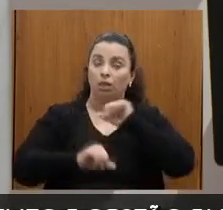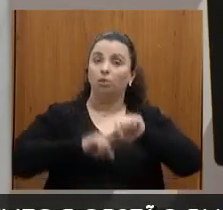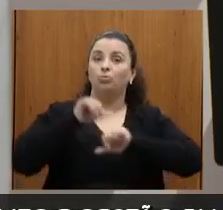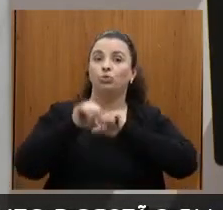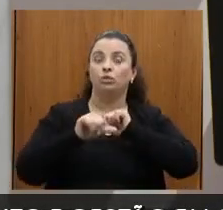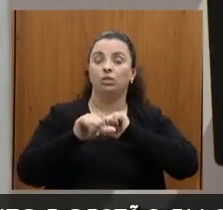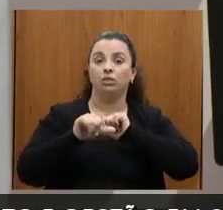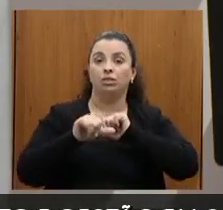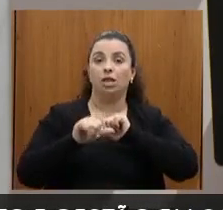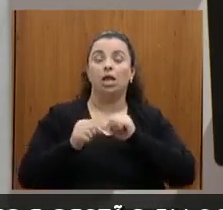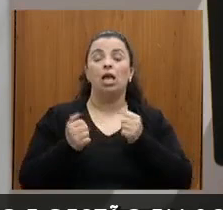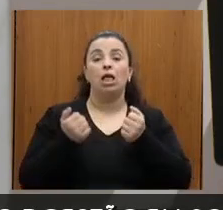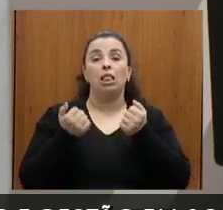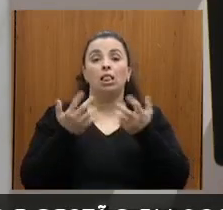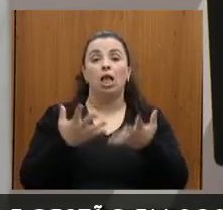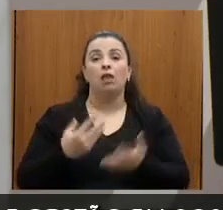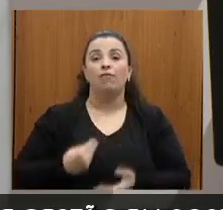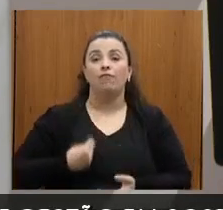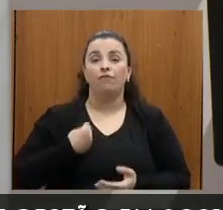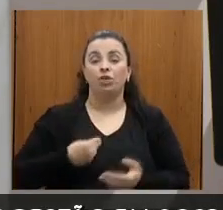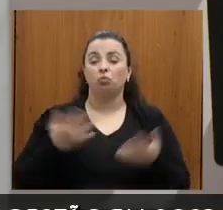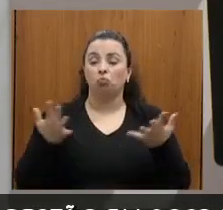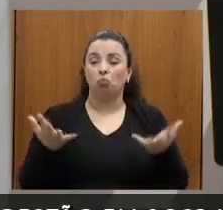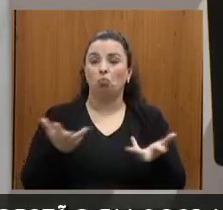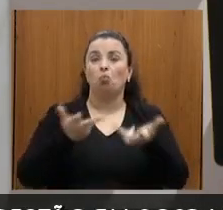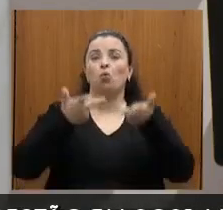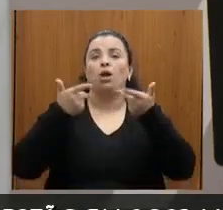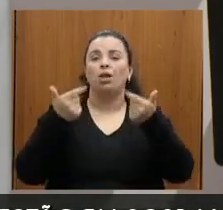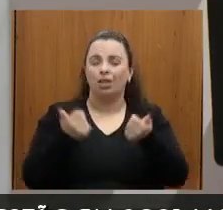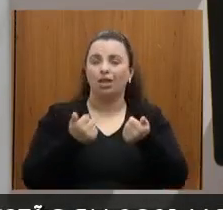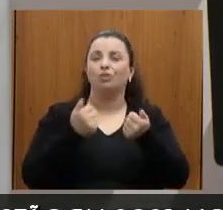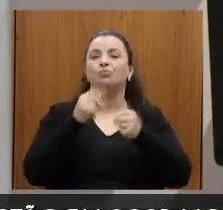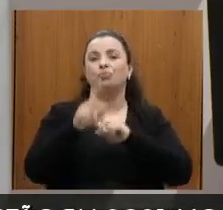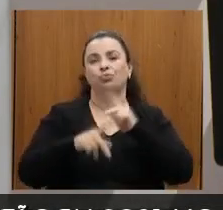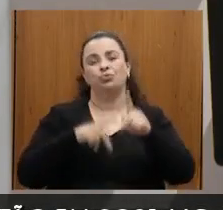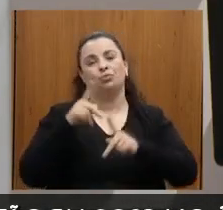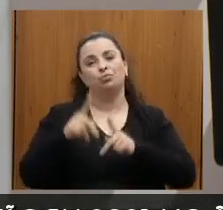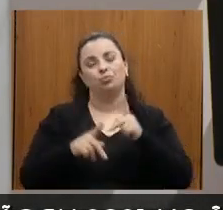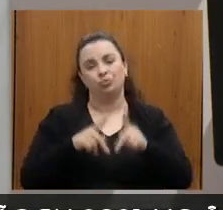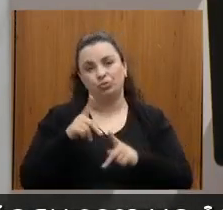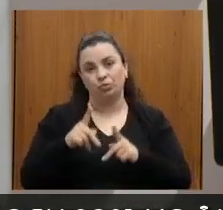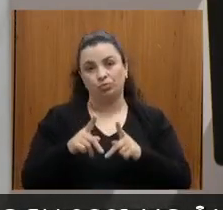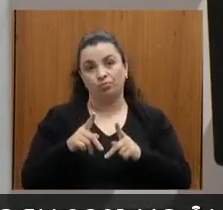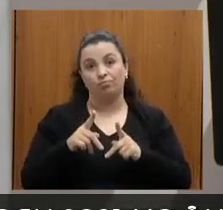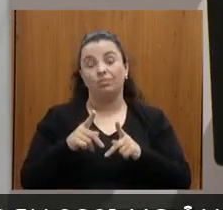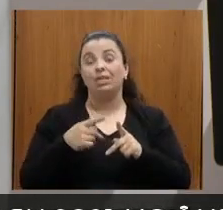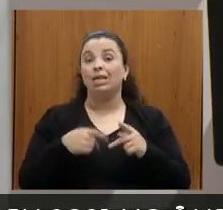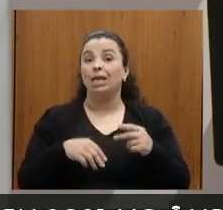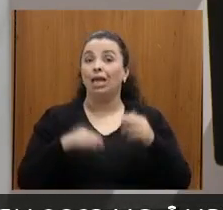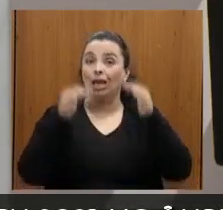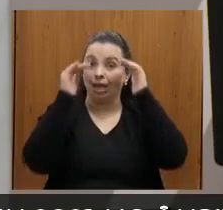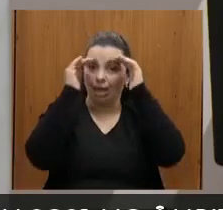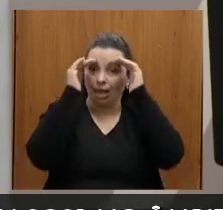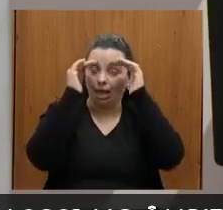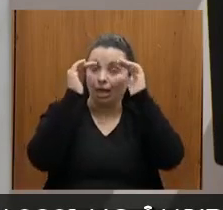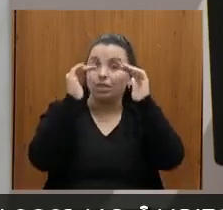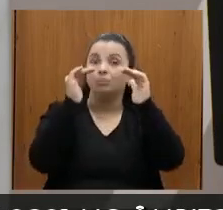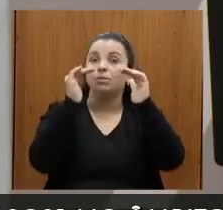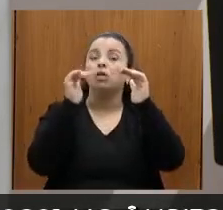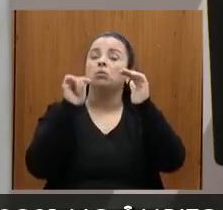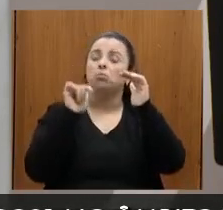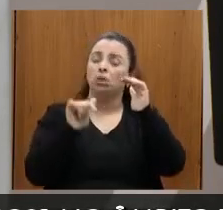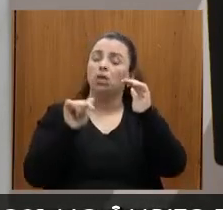melhor qualidade de vida para o povo mineiro, em um respeito para que tudo isso